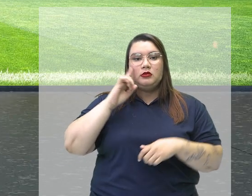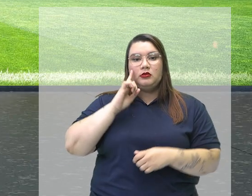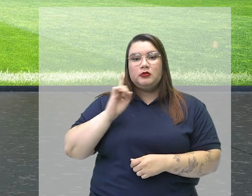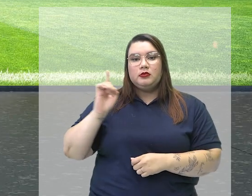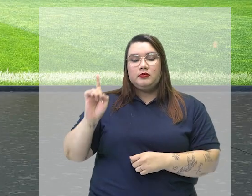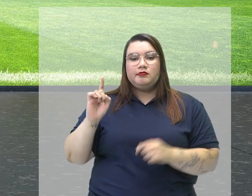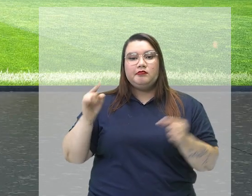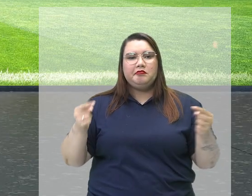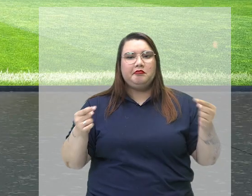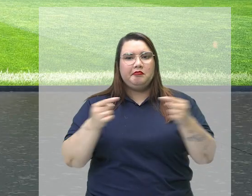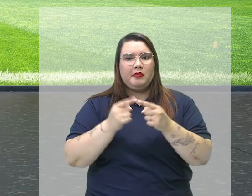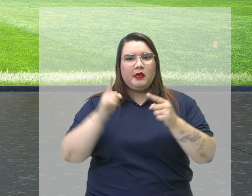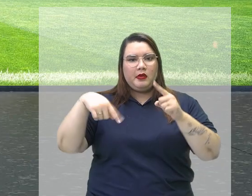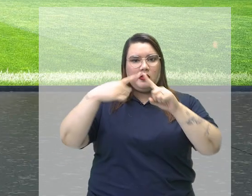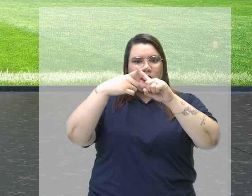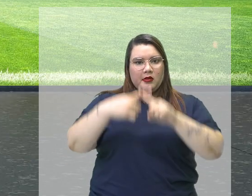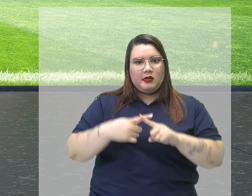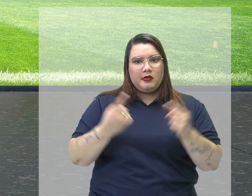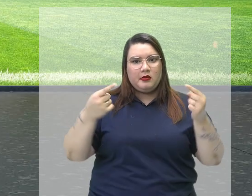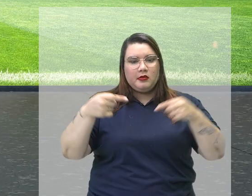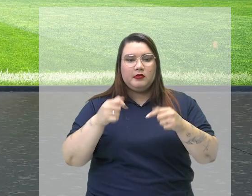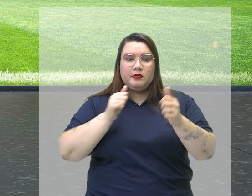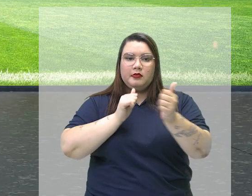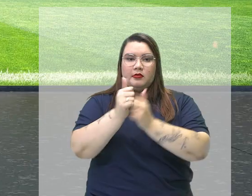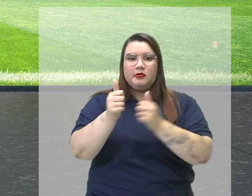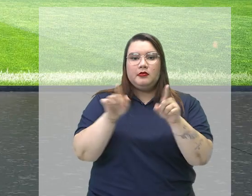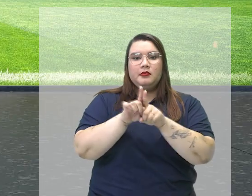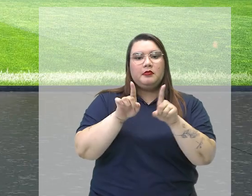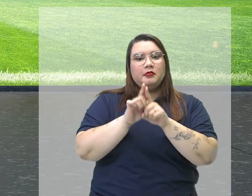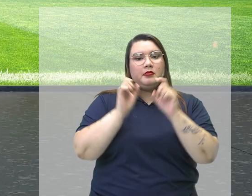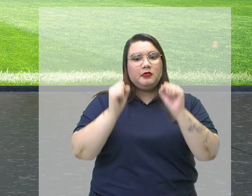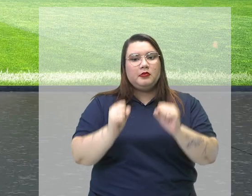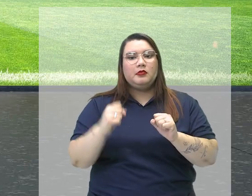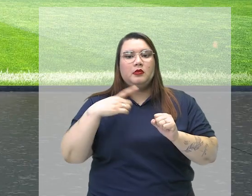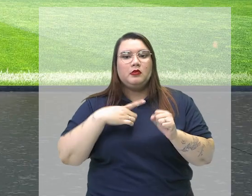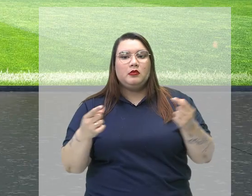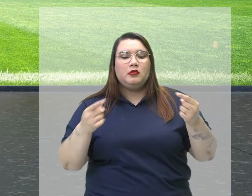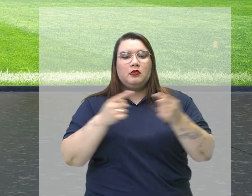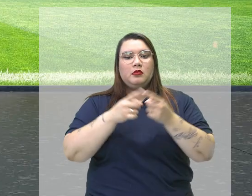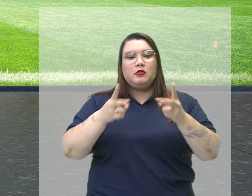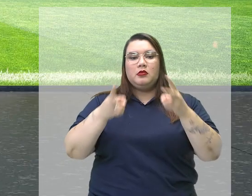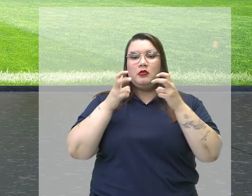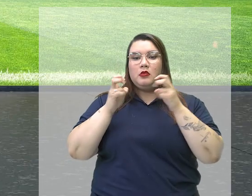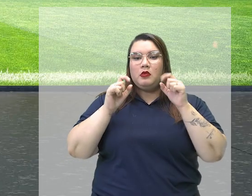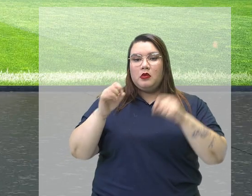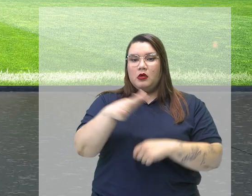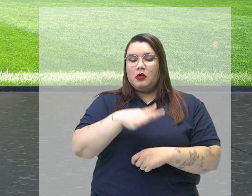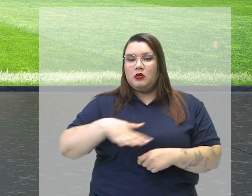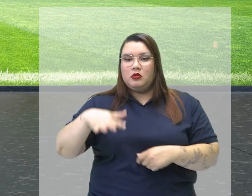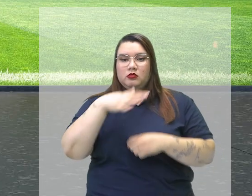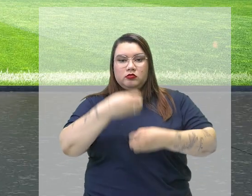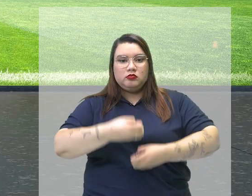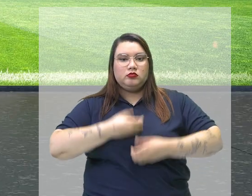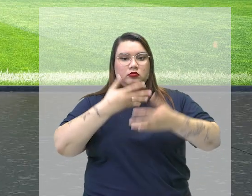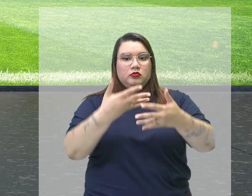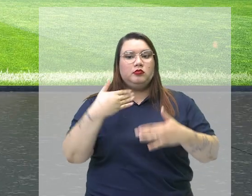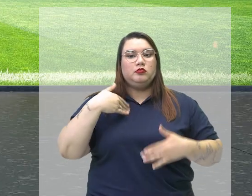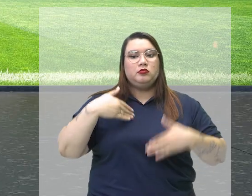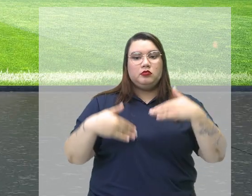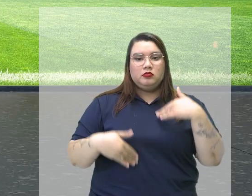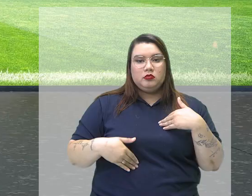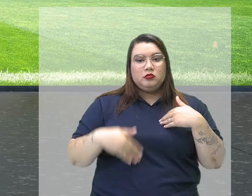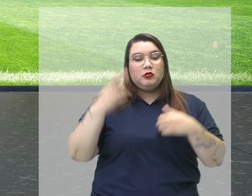vezes seja associado à competição, o esporte também pode ser visto como espaço